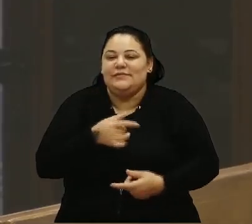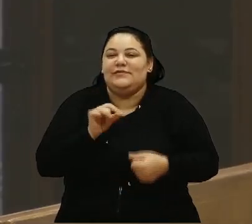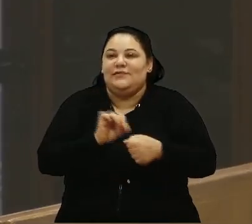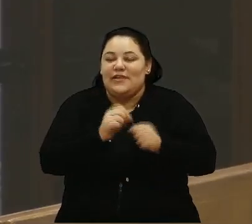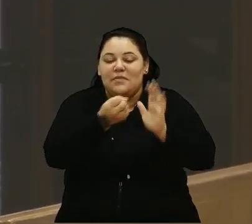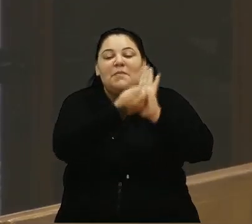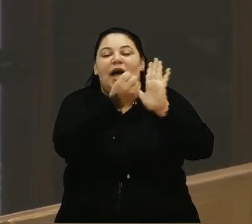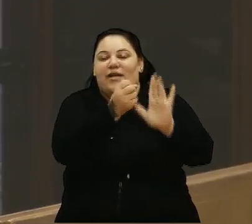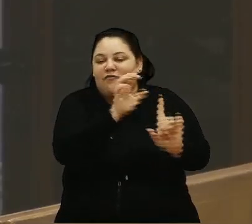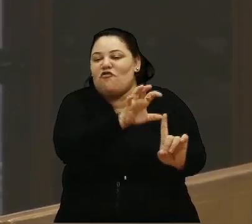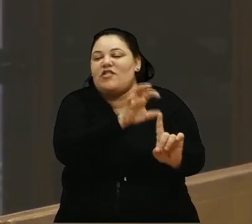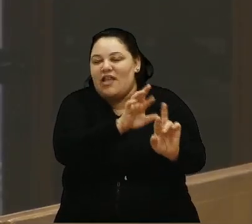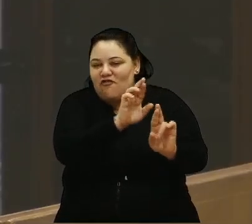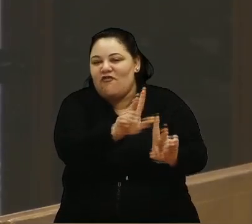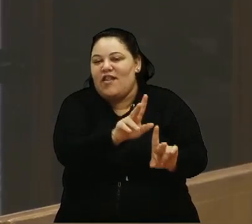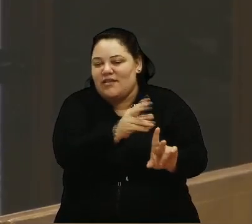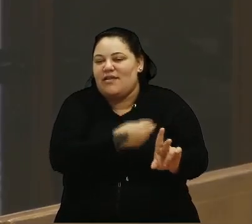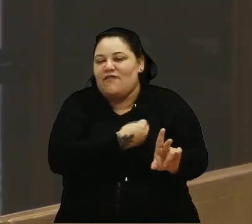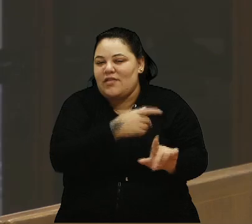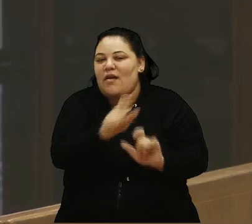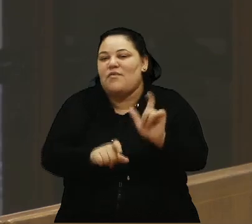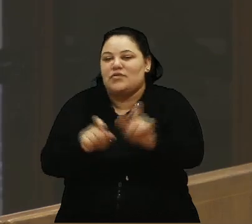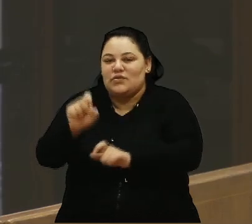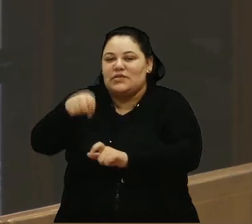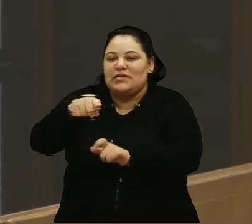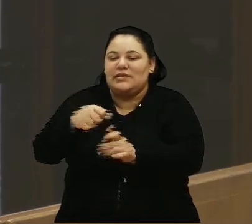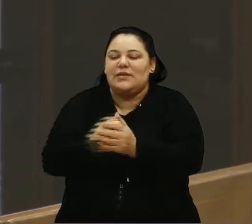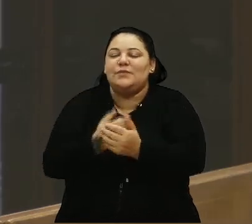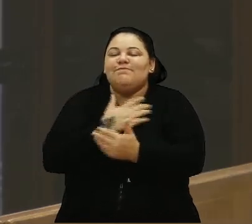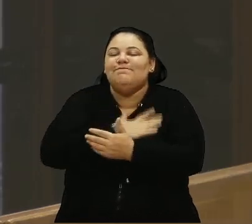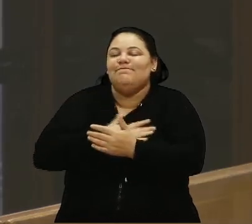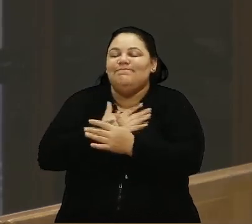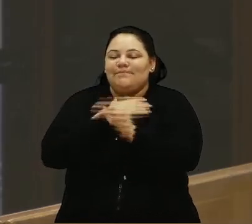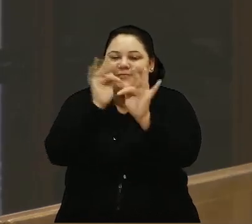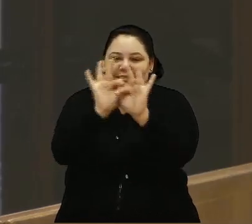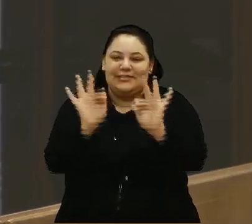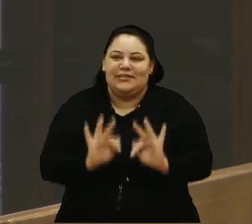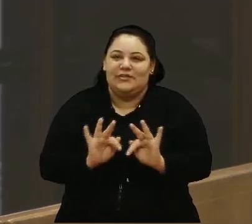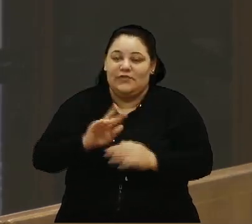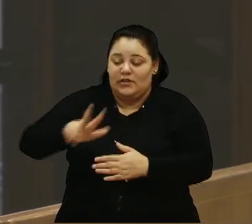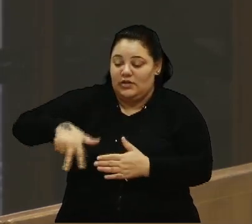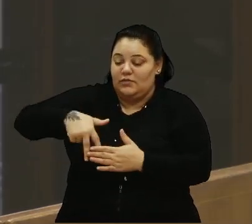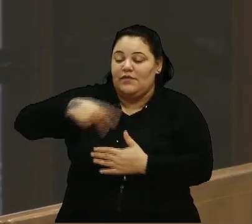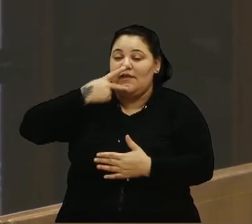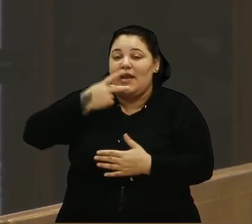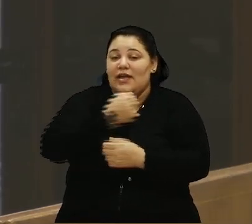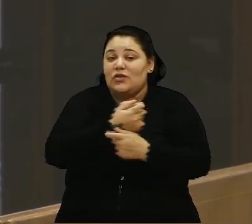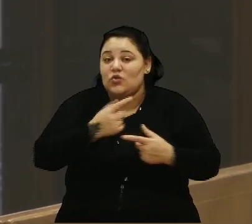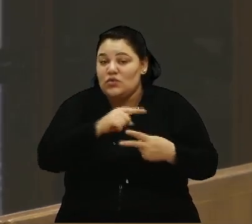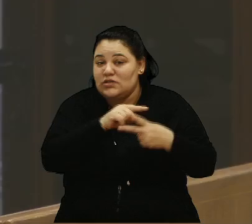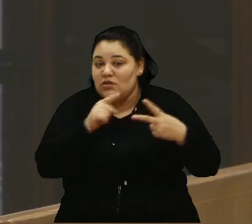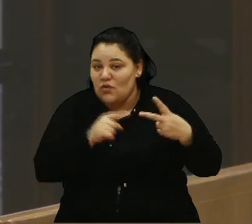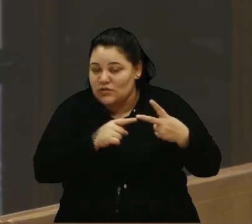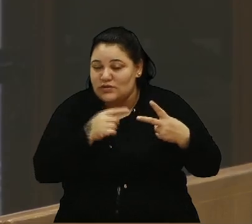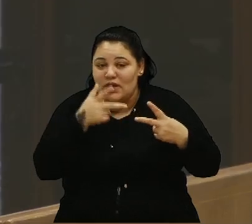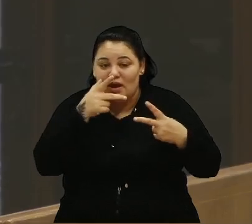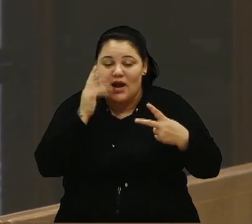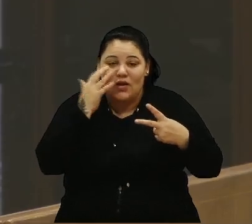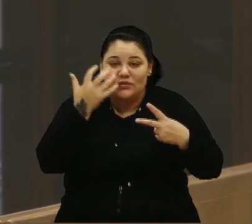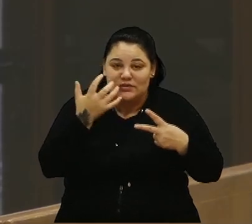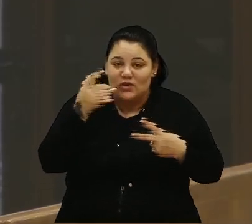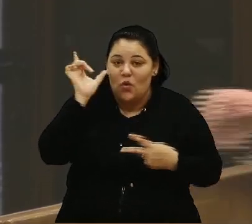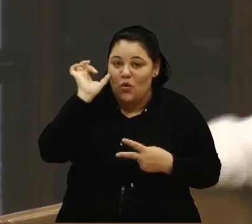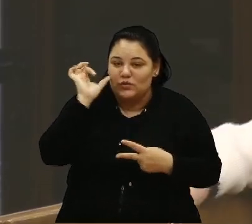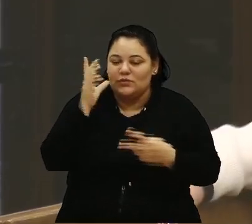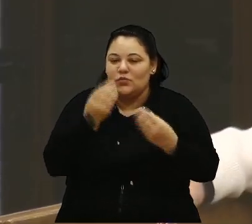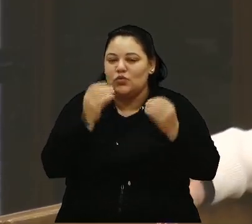estando aqui. E então é com muita alegria que eu venho falar sobre duas coisas que aconteceram ontem, que foram muito